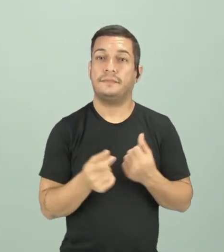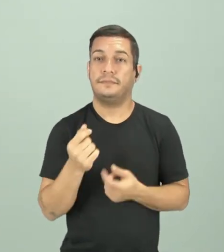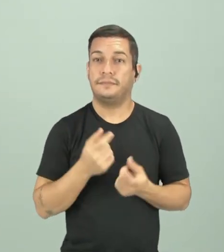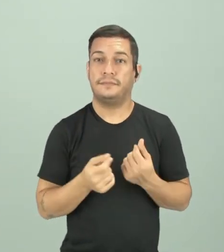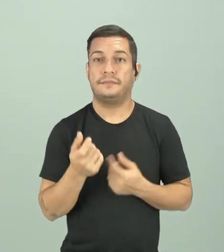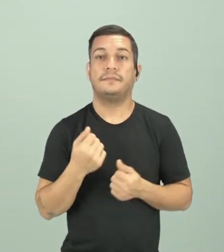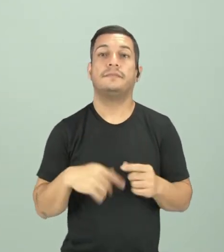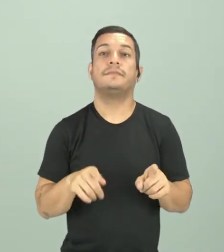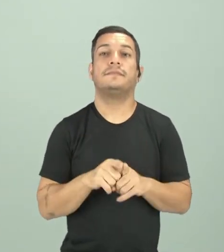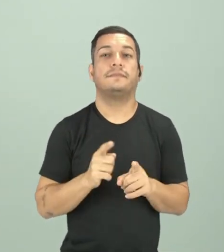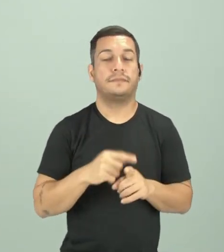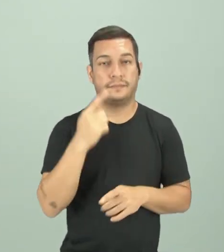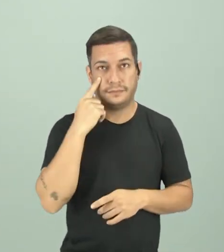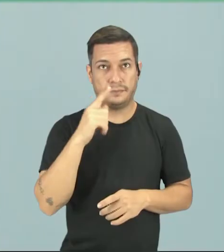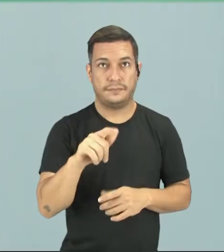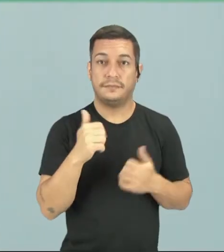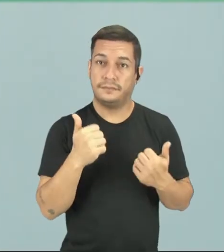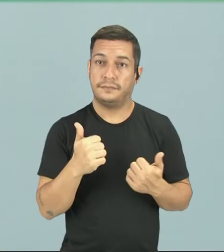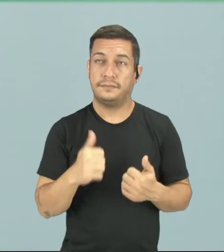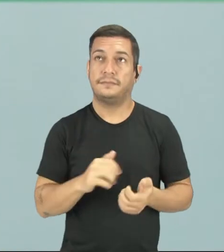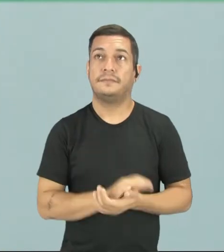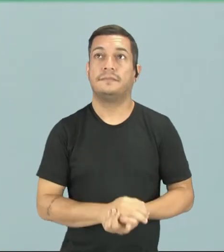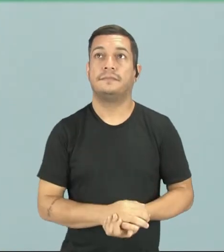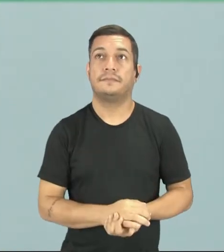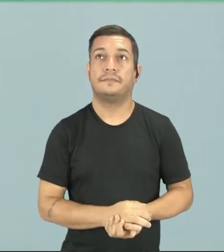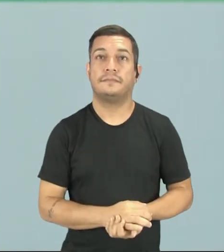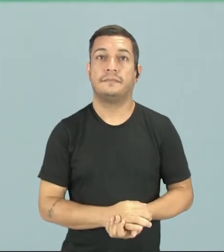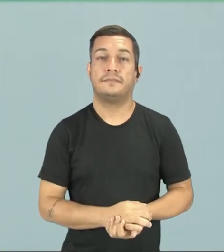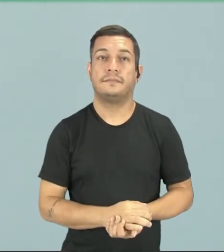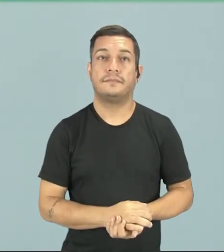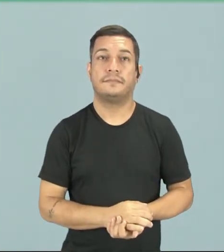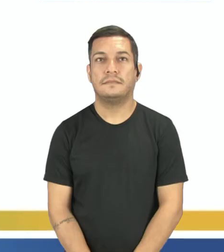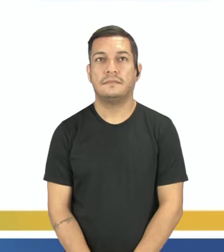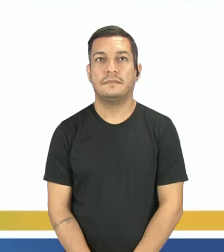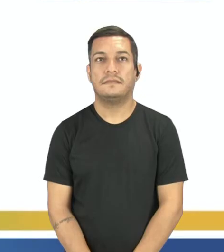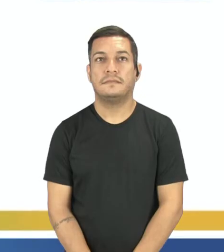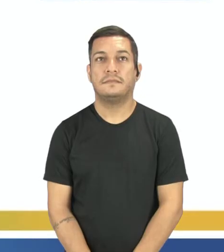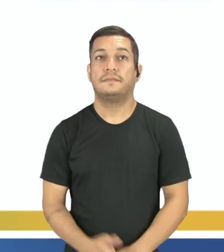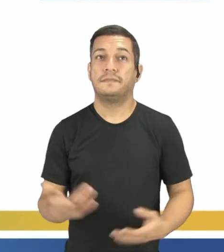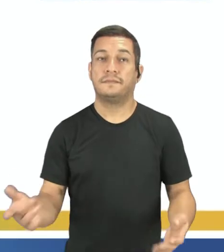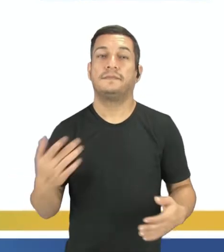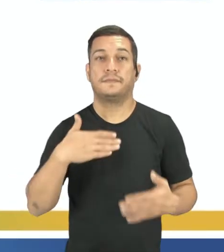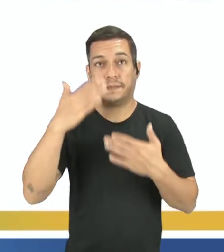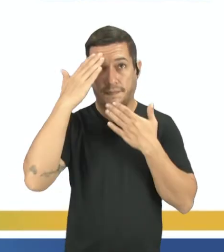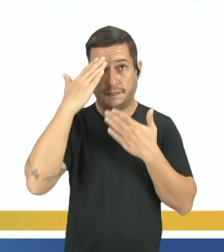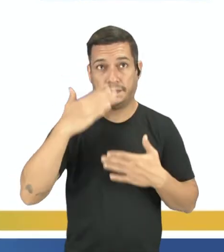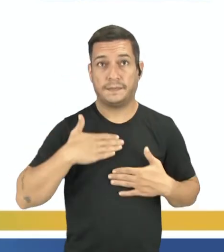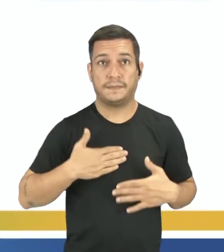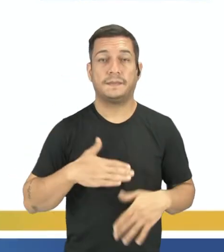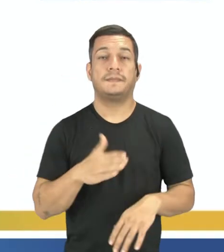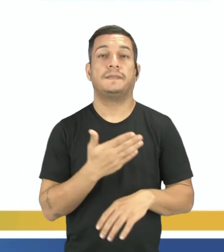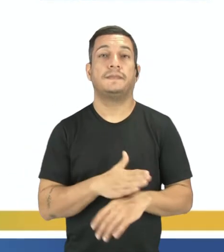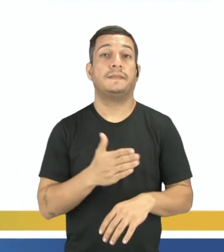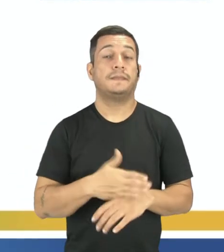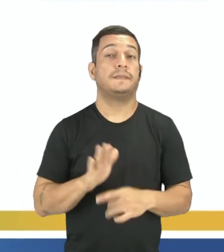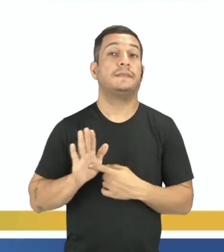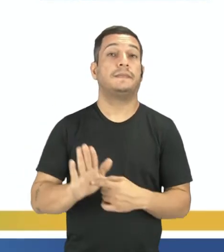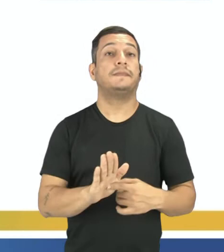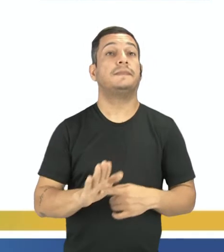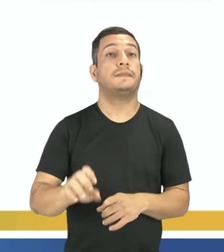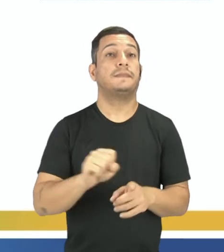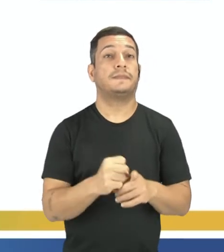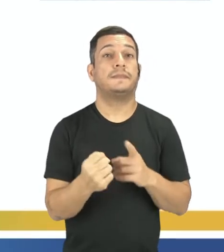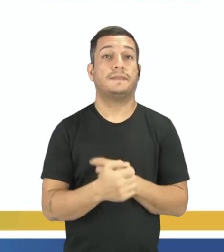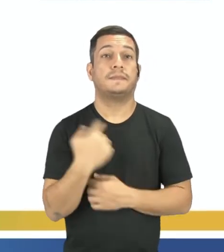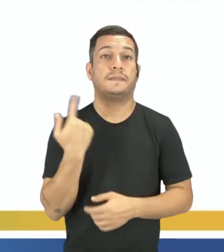econômica que está sendo observada, tá? Vamos para a segunda imagem. O corpo e suas práticas expressam a sociedade na